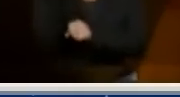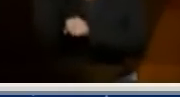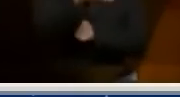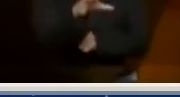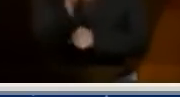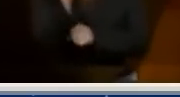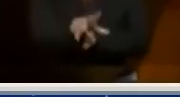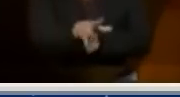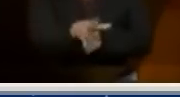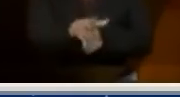fazendo o Alexandre de